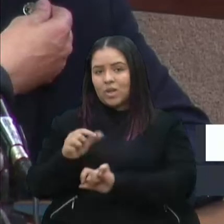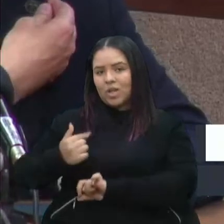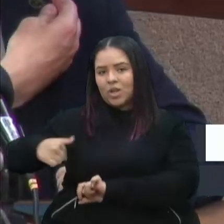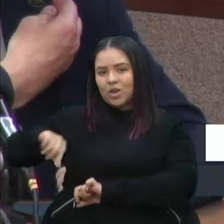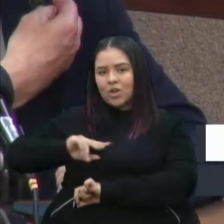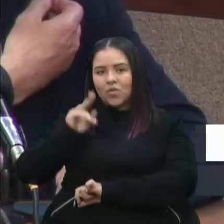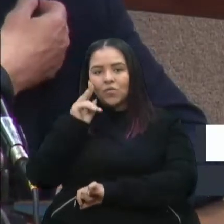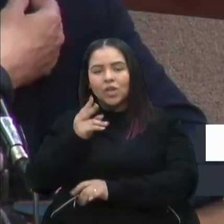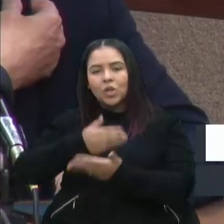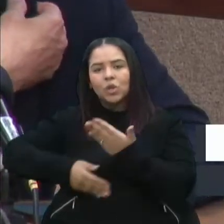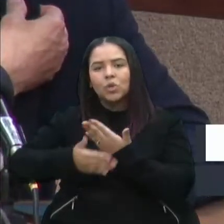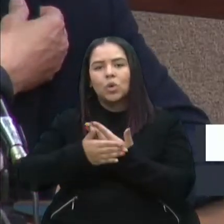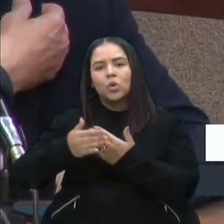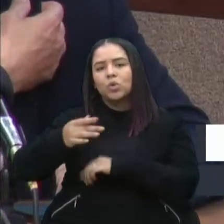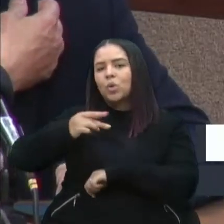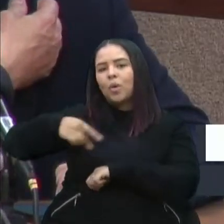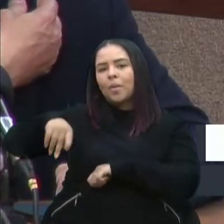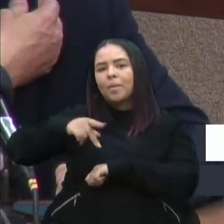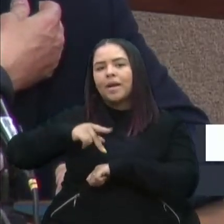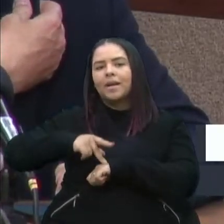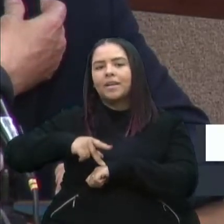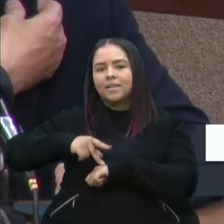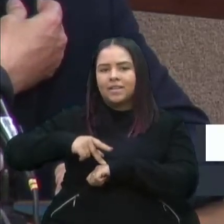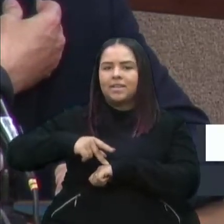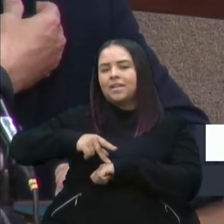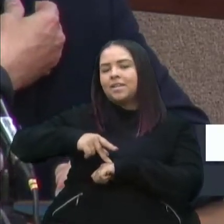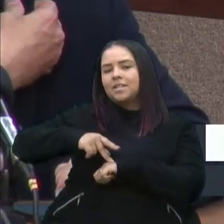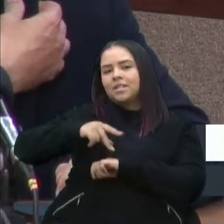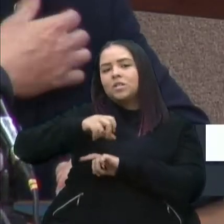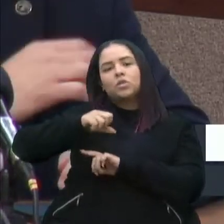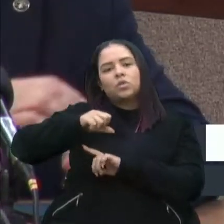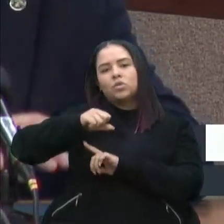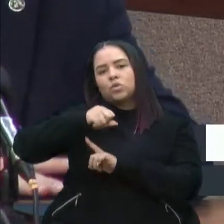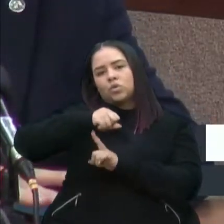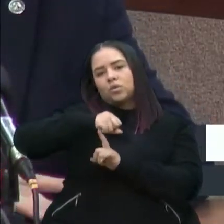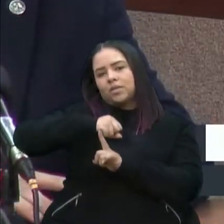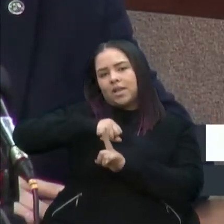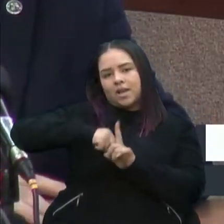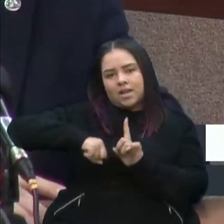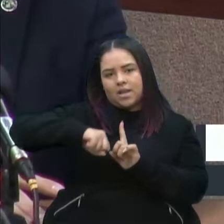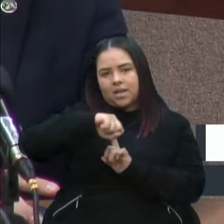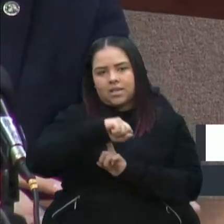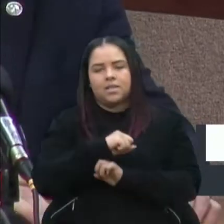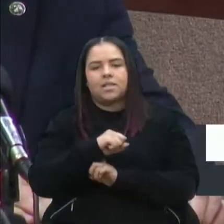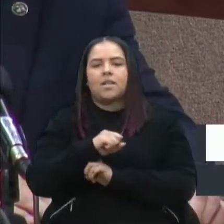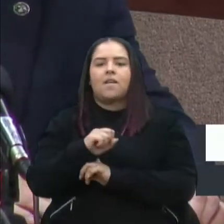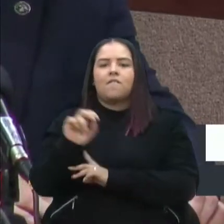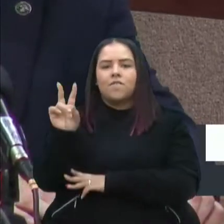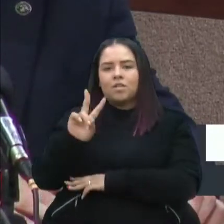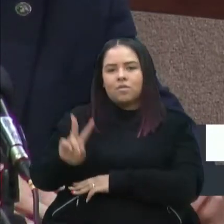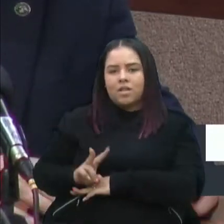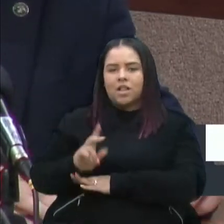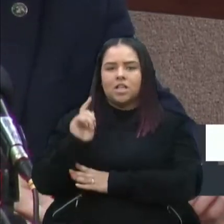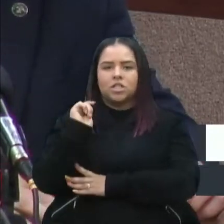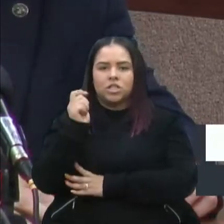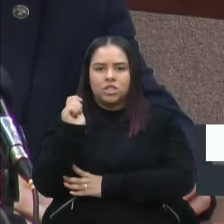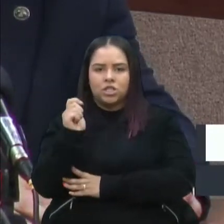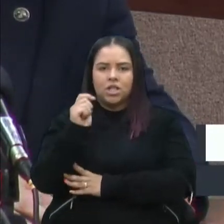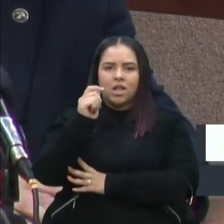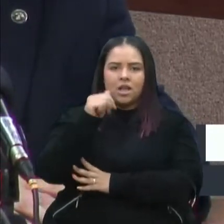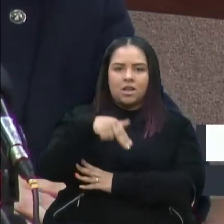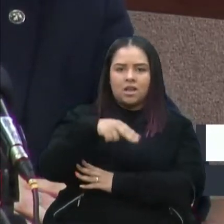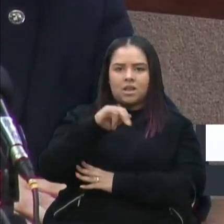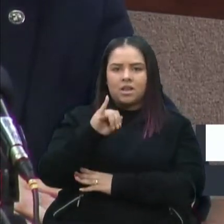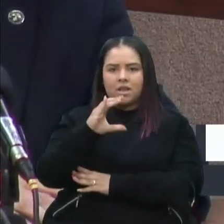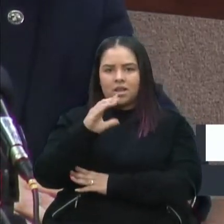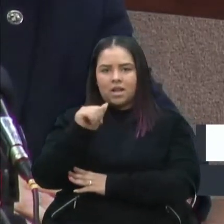todo o país socialista quando começou a desmoronar Venezuela, na Argentina, na Nicarágua. O